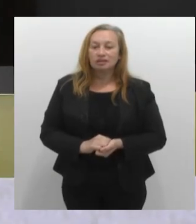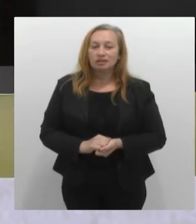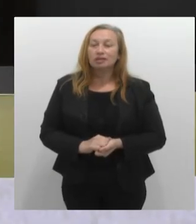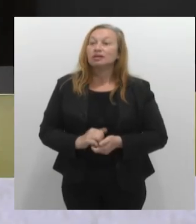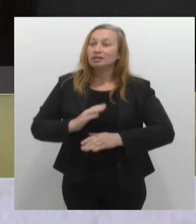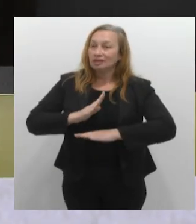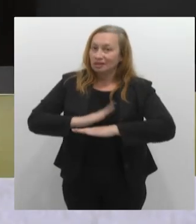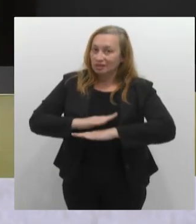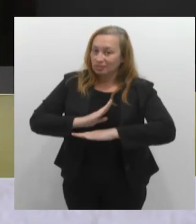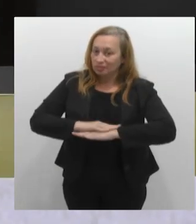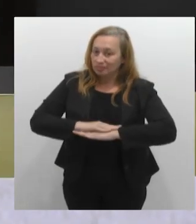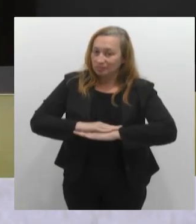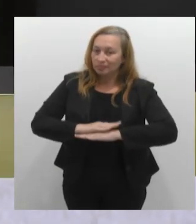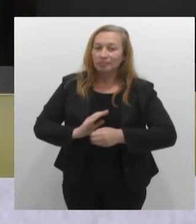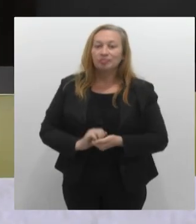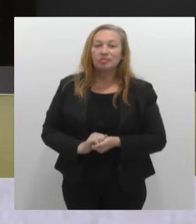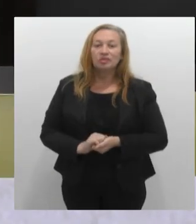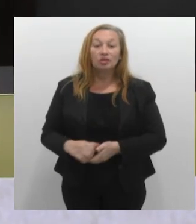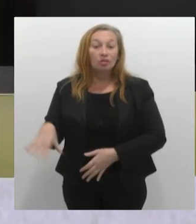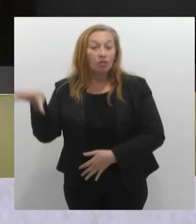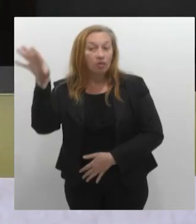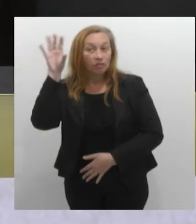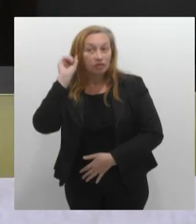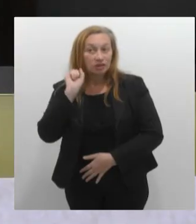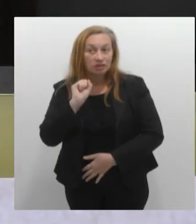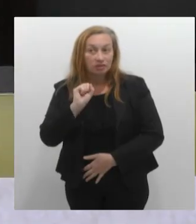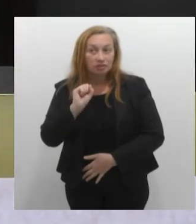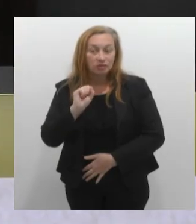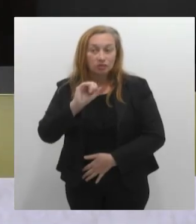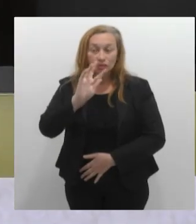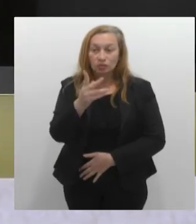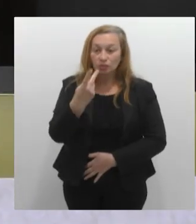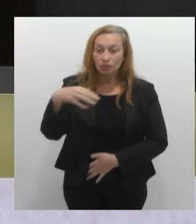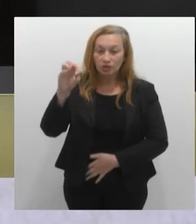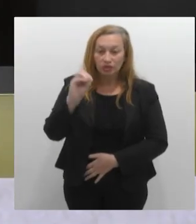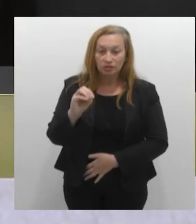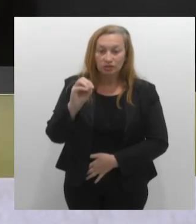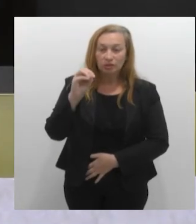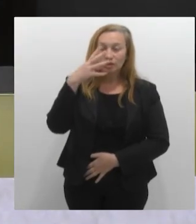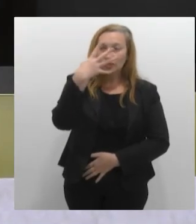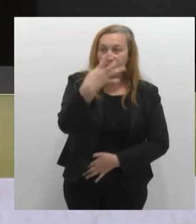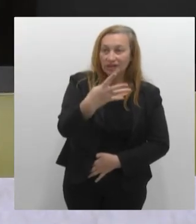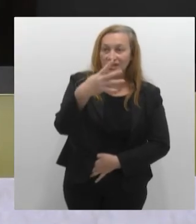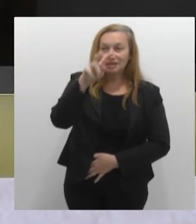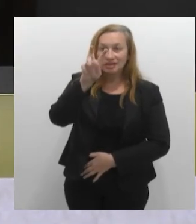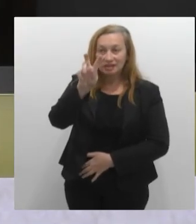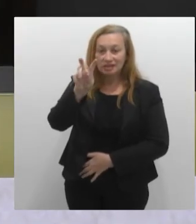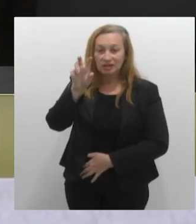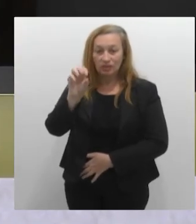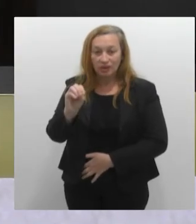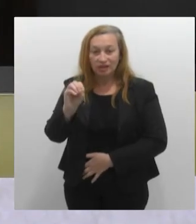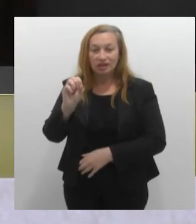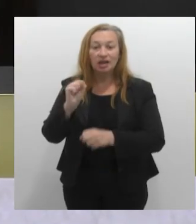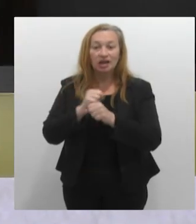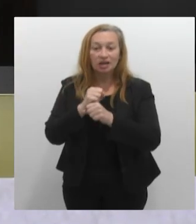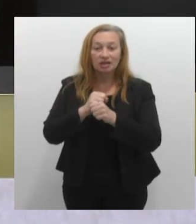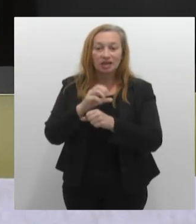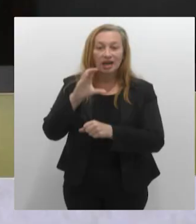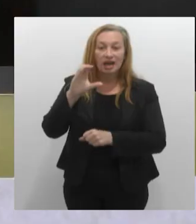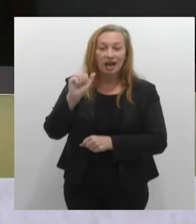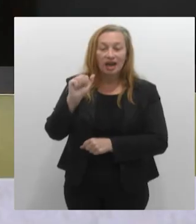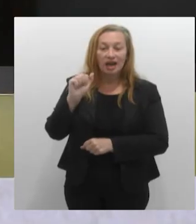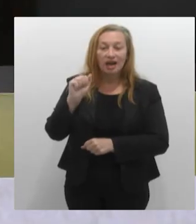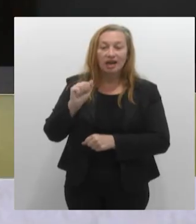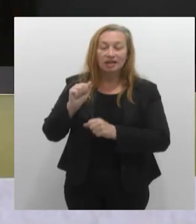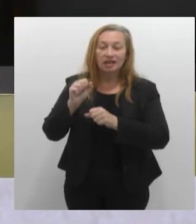Nesse momento, nós ouviremos o hino dos 450 anos da Arquidiocese do Rio de